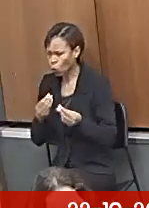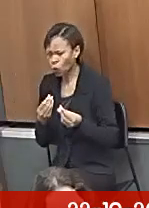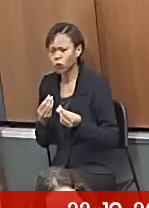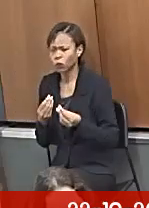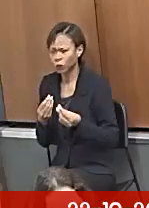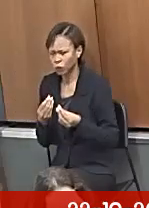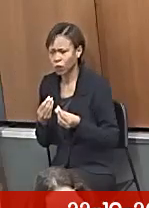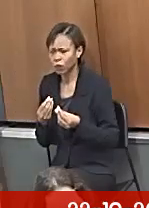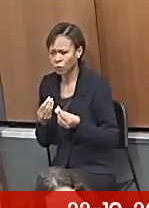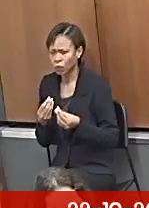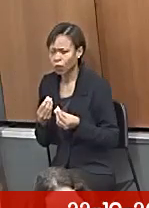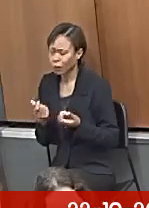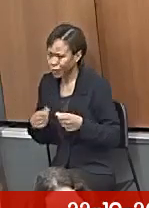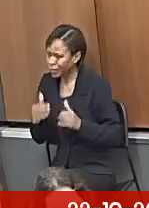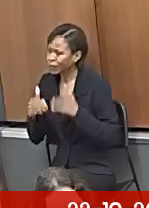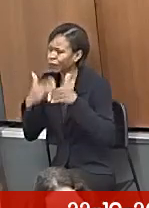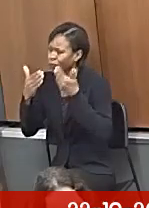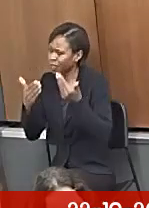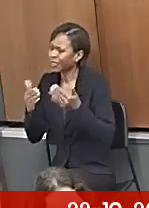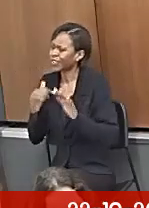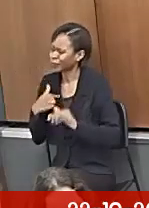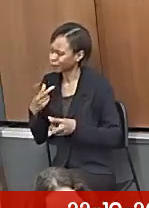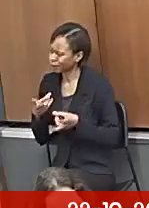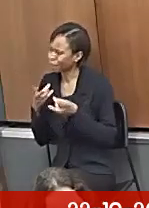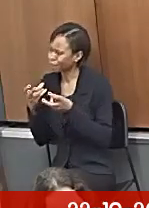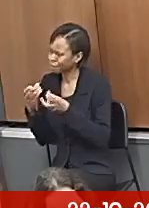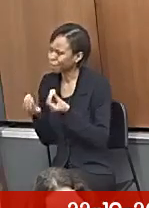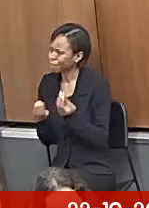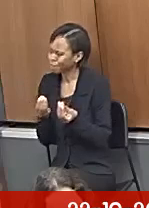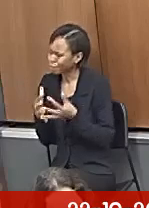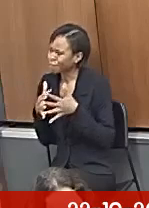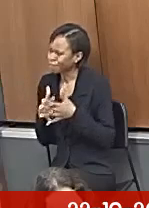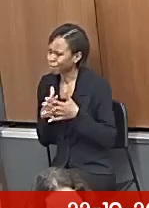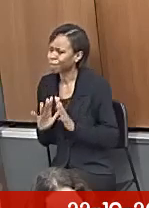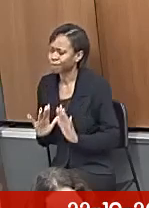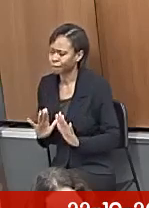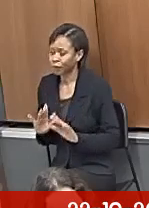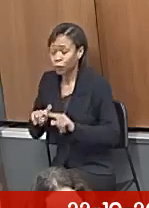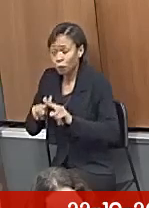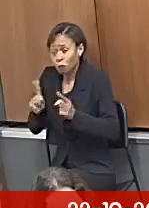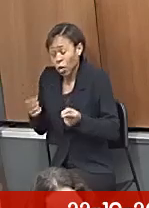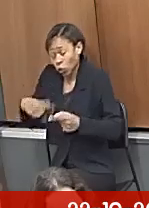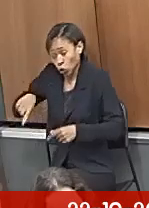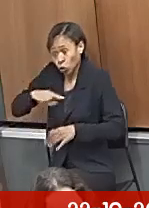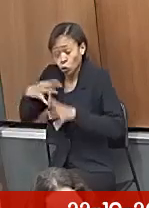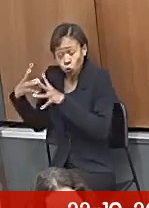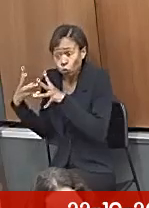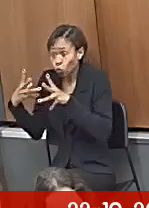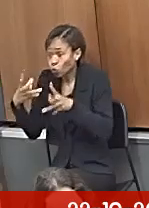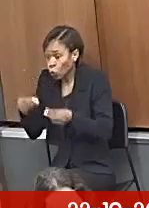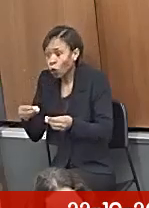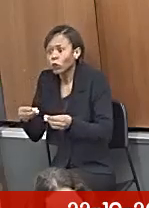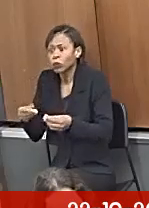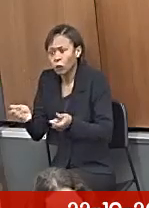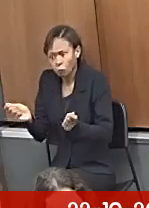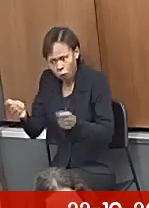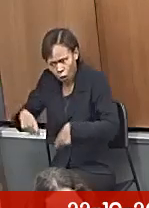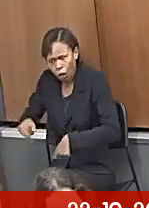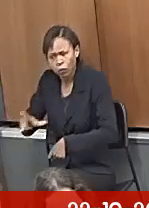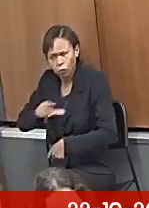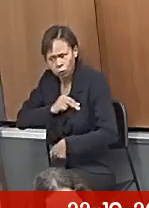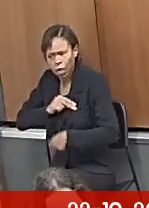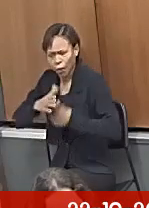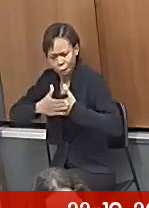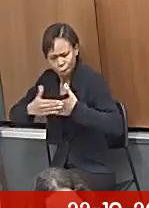Tenho percebido o quanto isso é perturbador. Mas veja, isso não muda o fato de que também nós somos todos merecedores de afeto